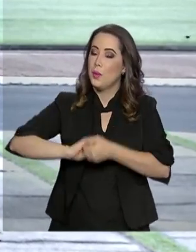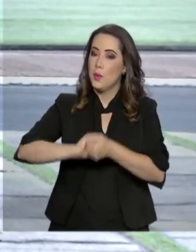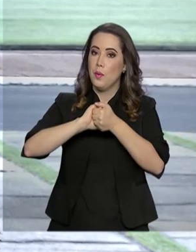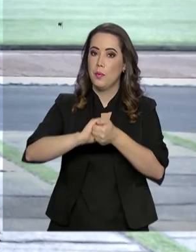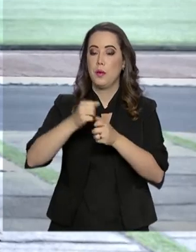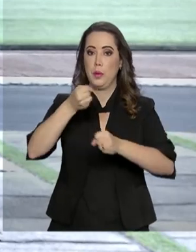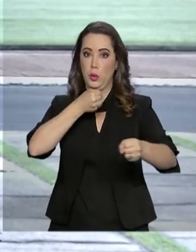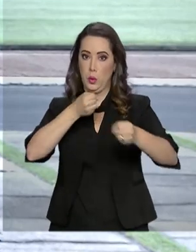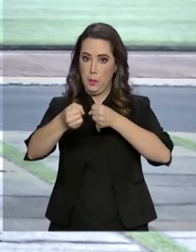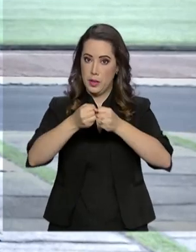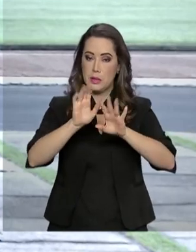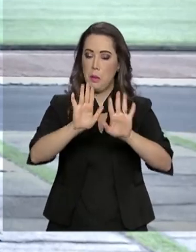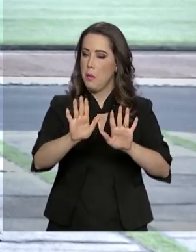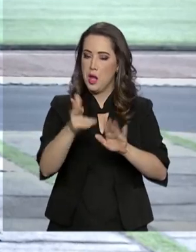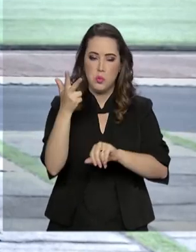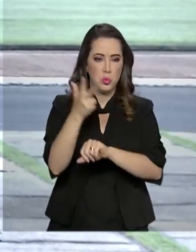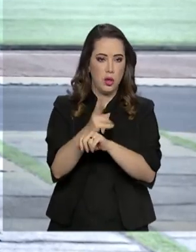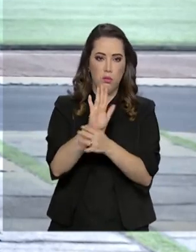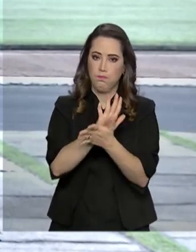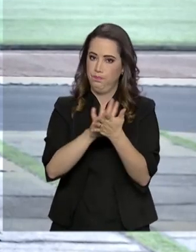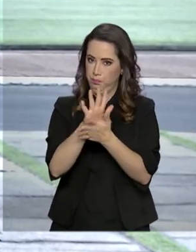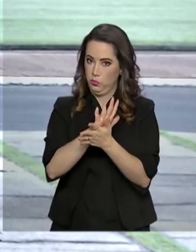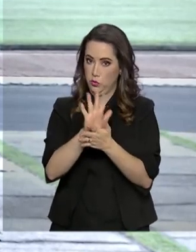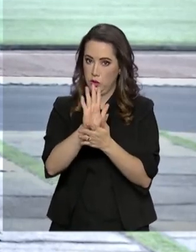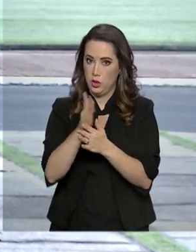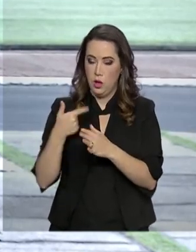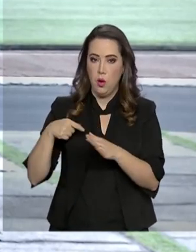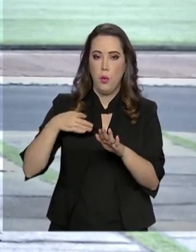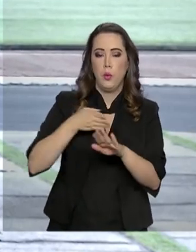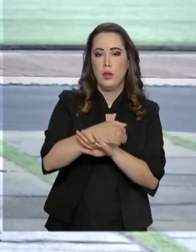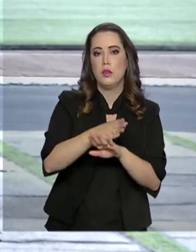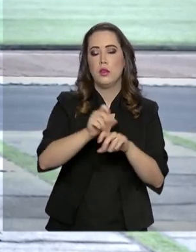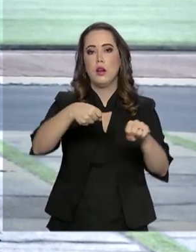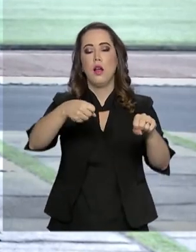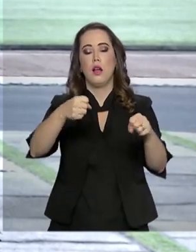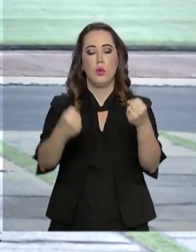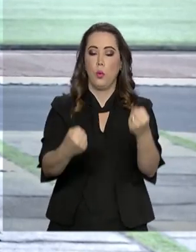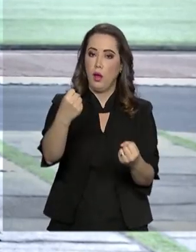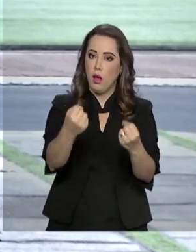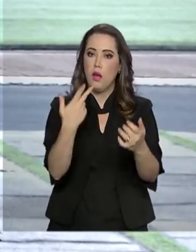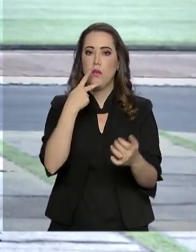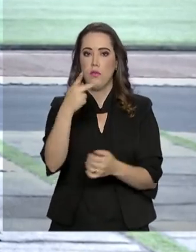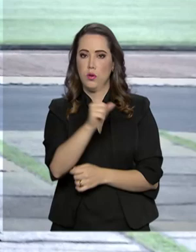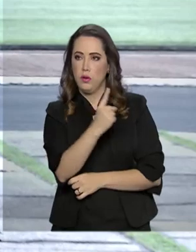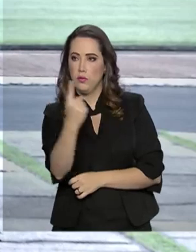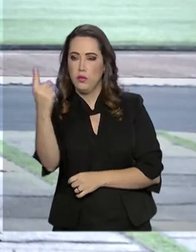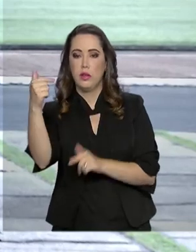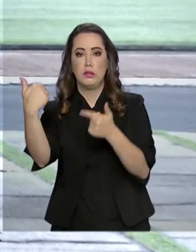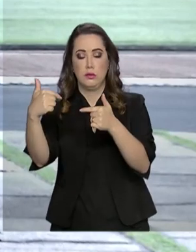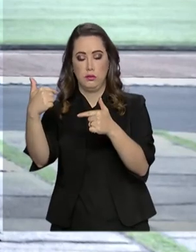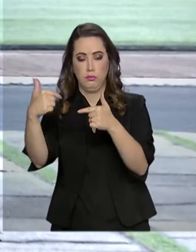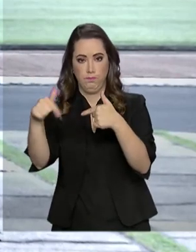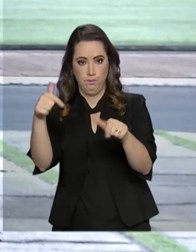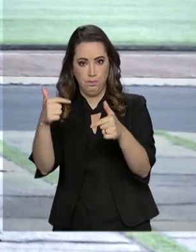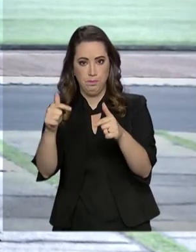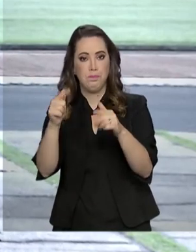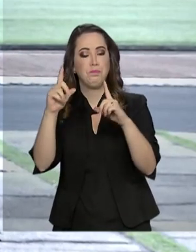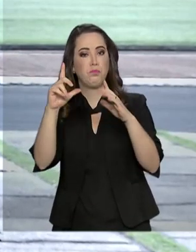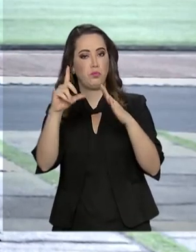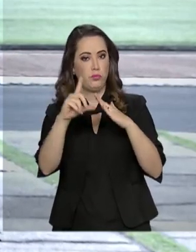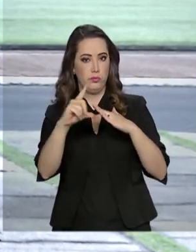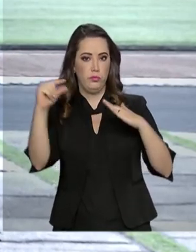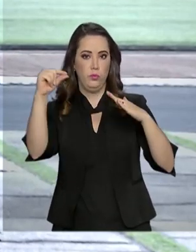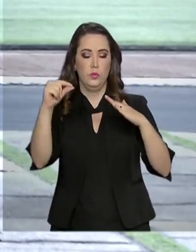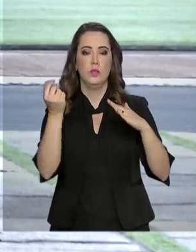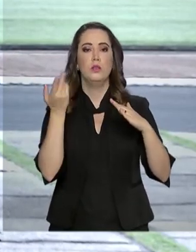mas não gravou entrevista ao entrar no carro ele disse que estava indo para o palácio do planalto pelas redes sociais o presidente